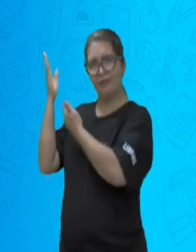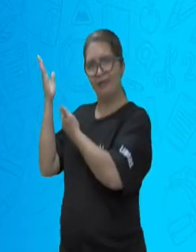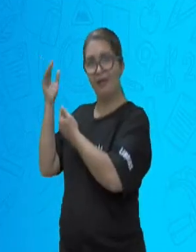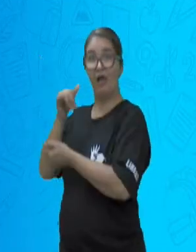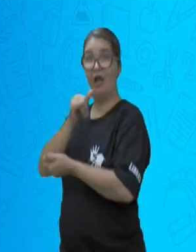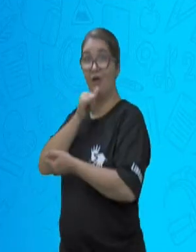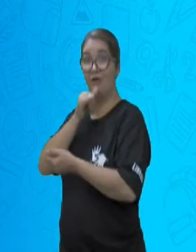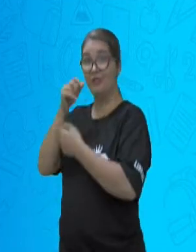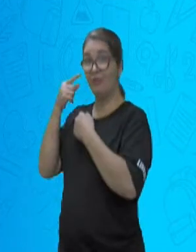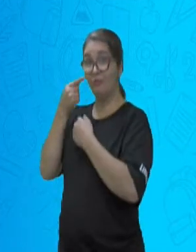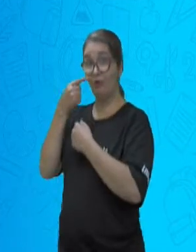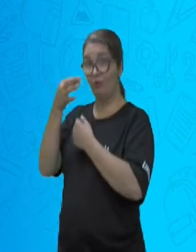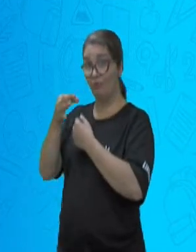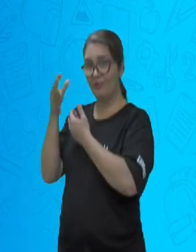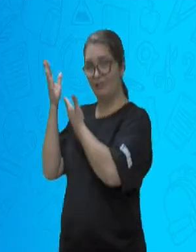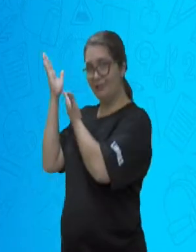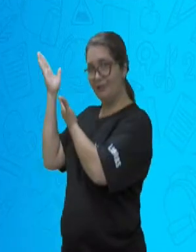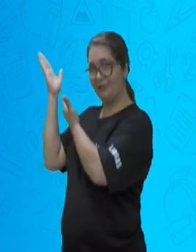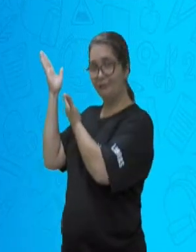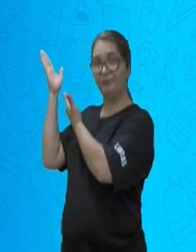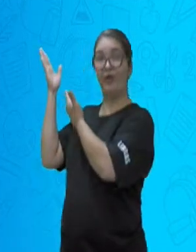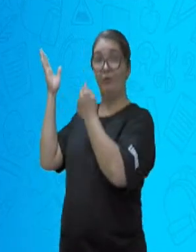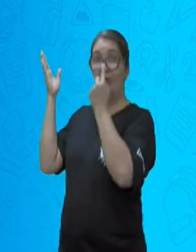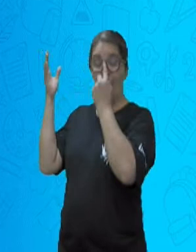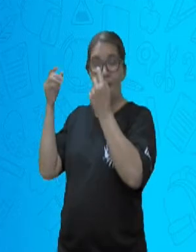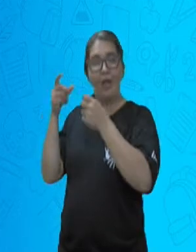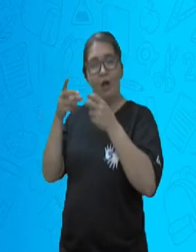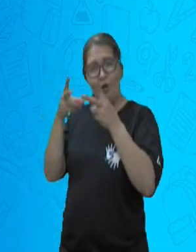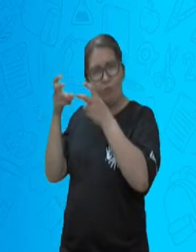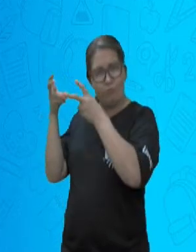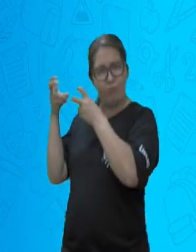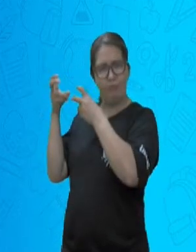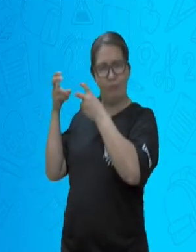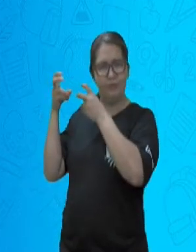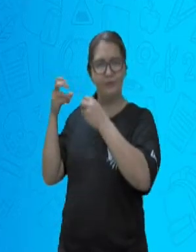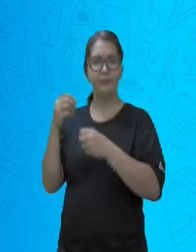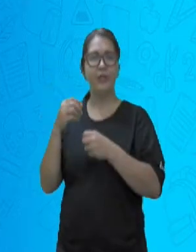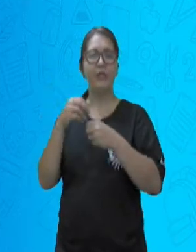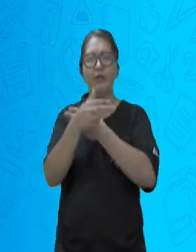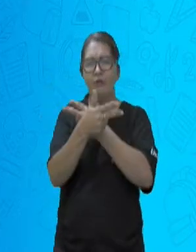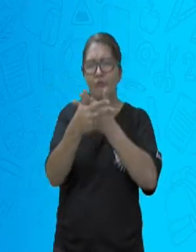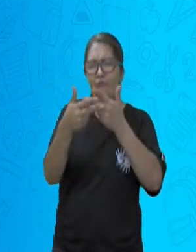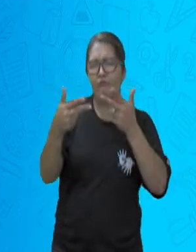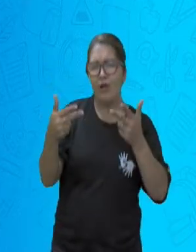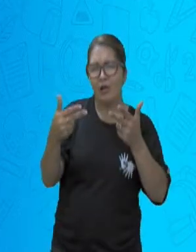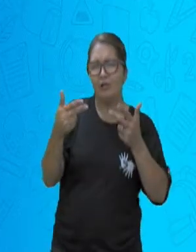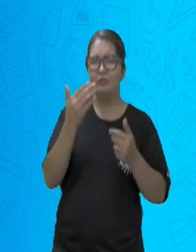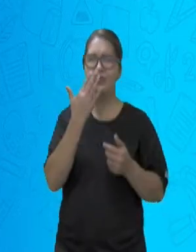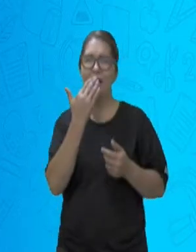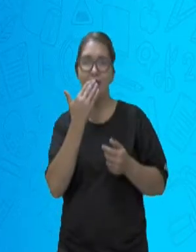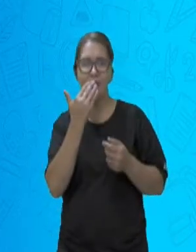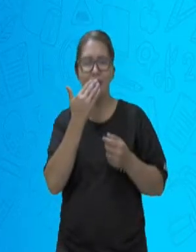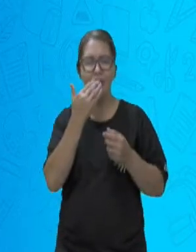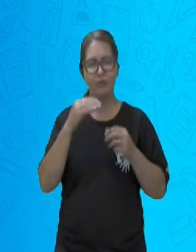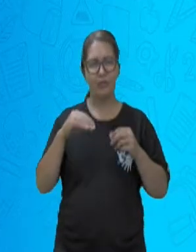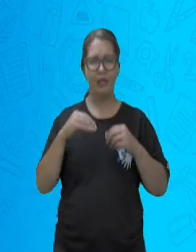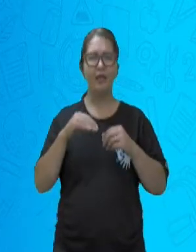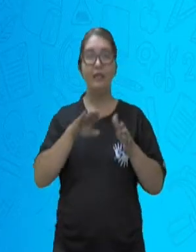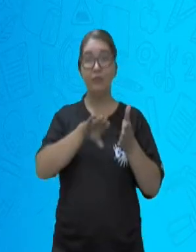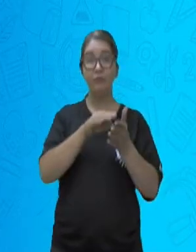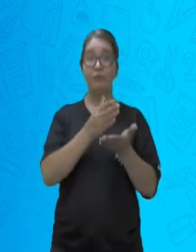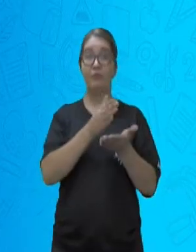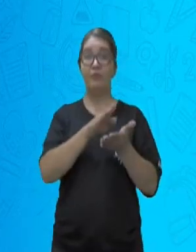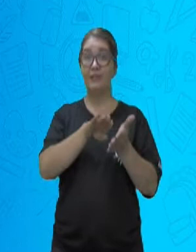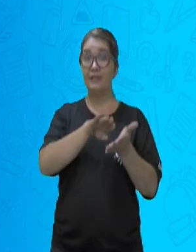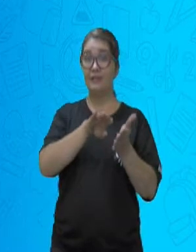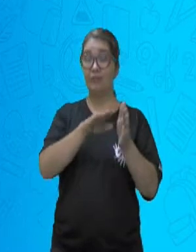alimentar. E vocês podem ver que a gente tem os alimentos separados por partes. E